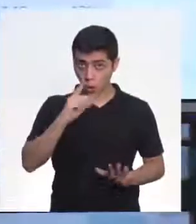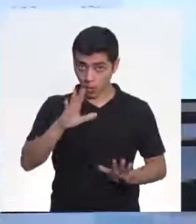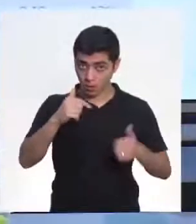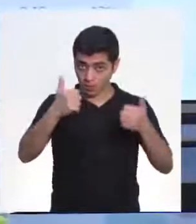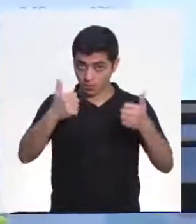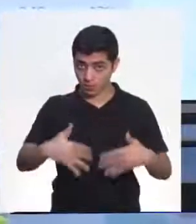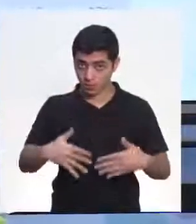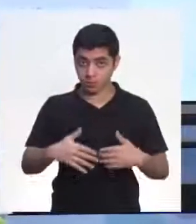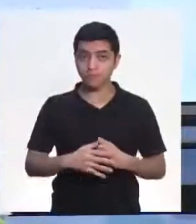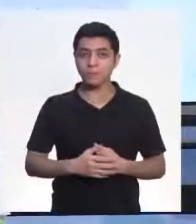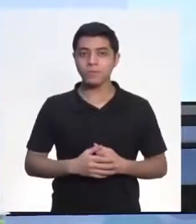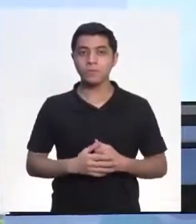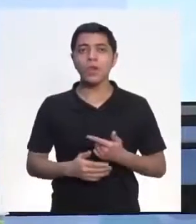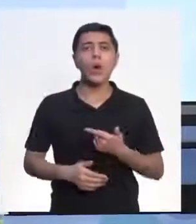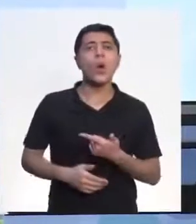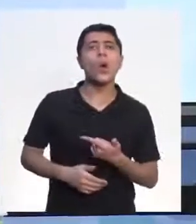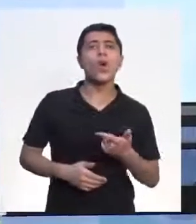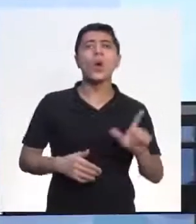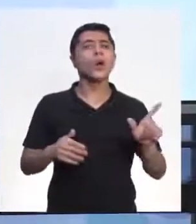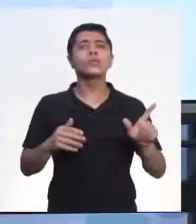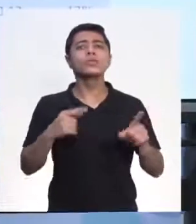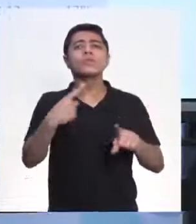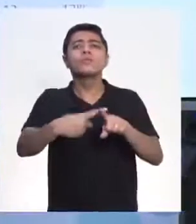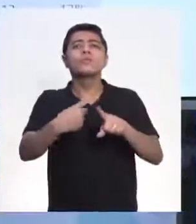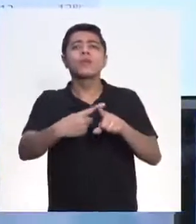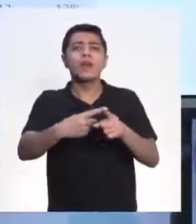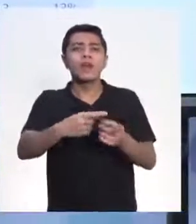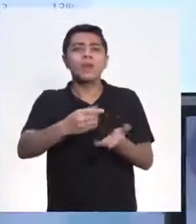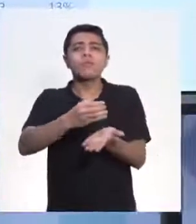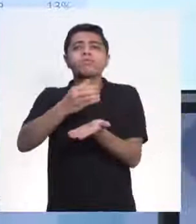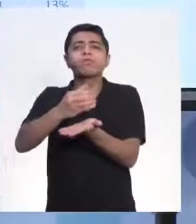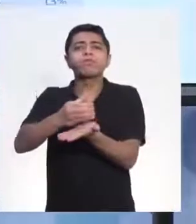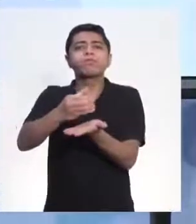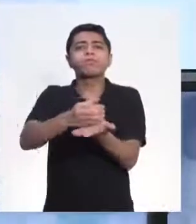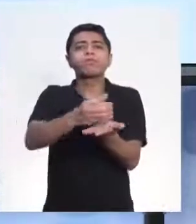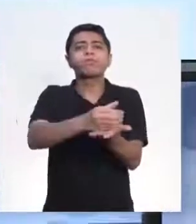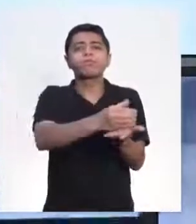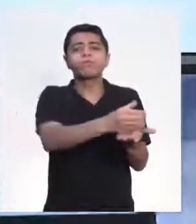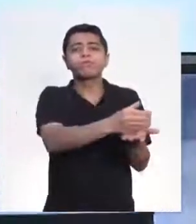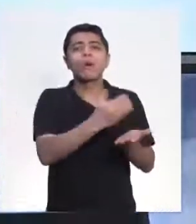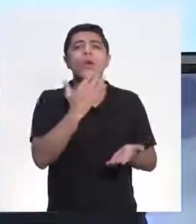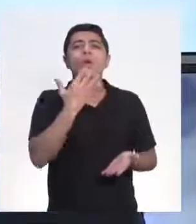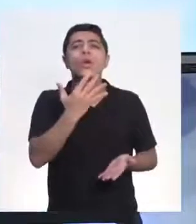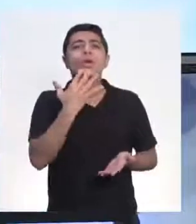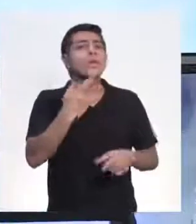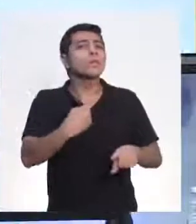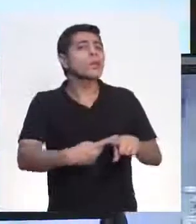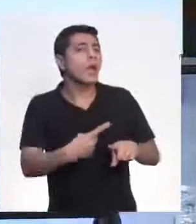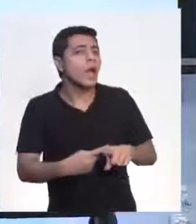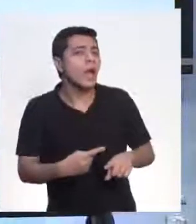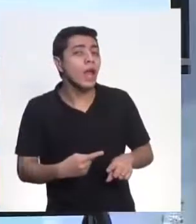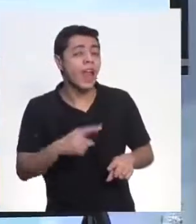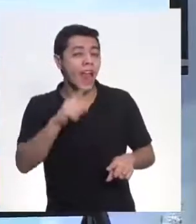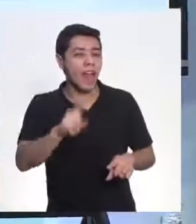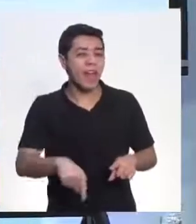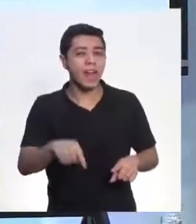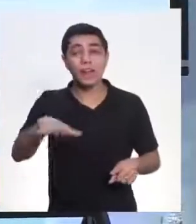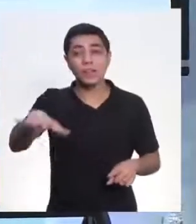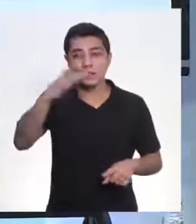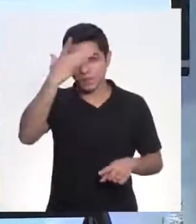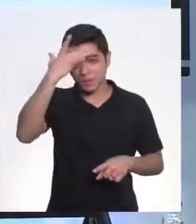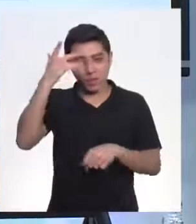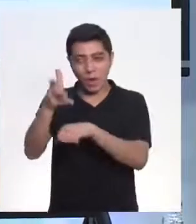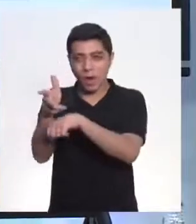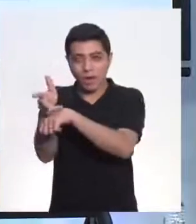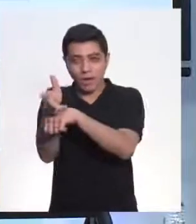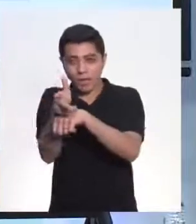E os outros potes de bala? Eles estão aqui só ilustrando e fazendo vontade na produção, tá vendo? Os cheinhos aqui,